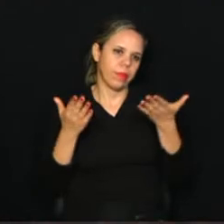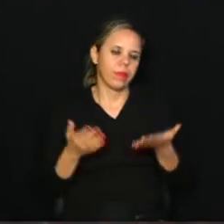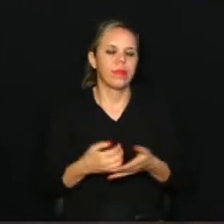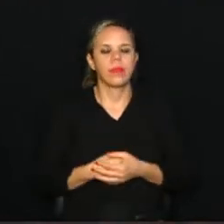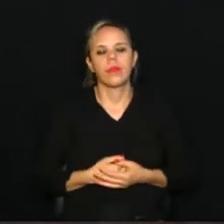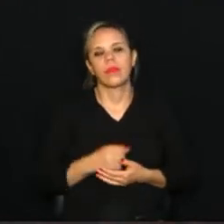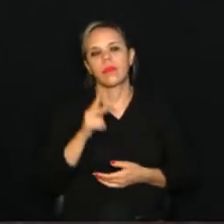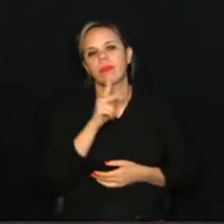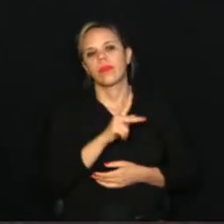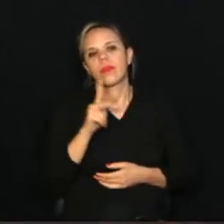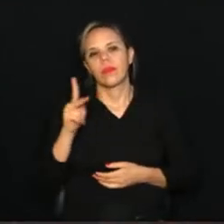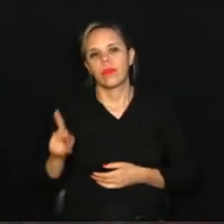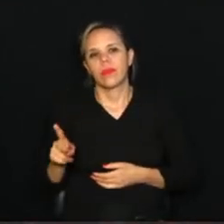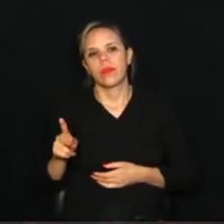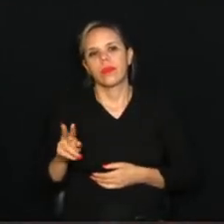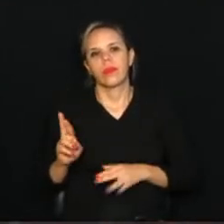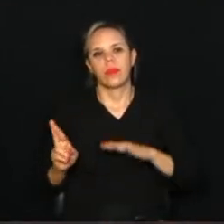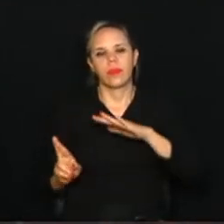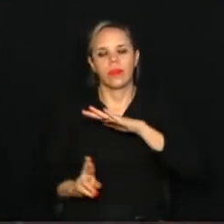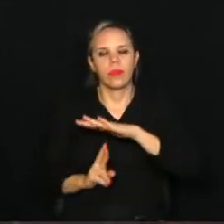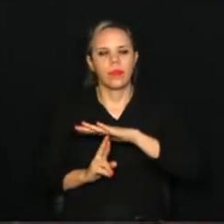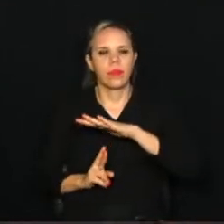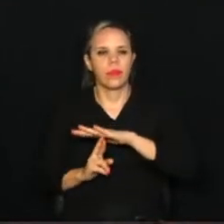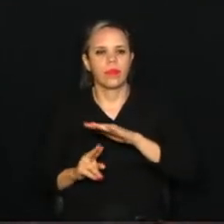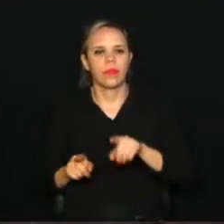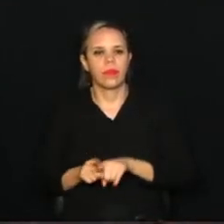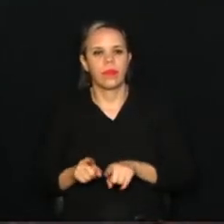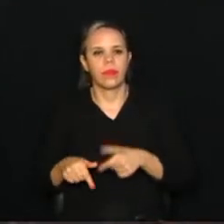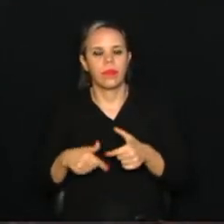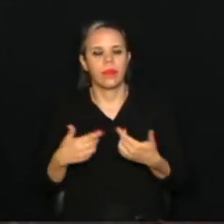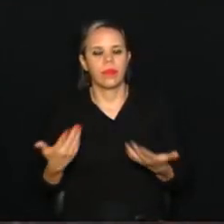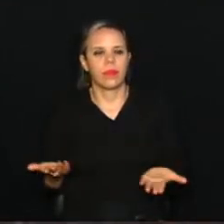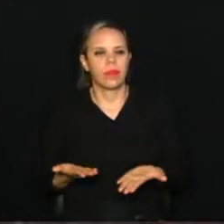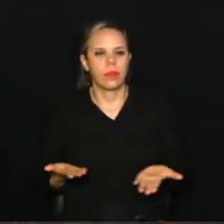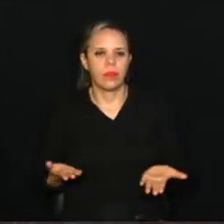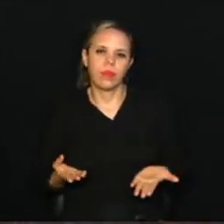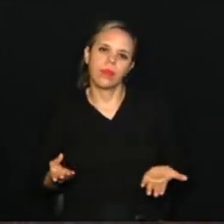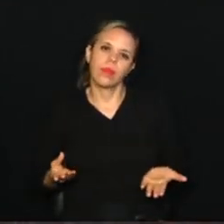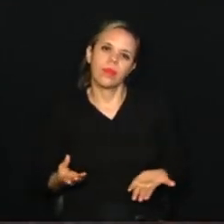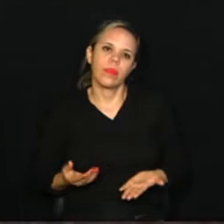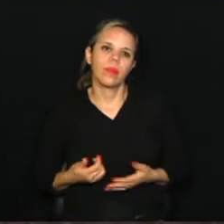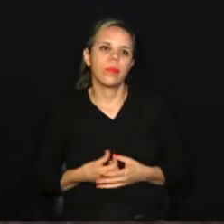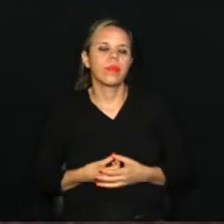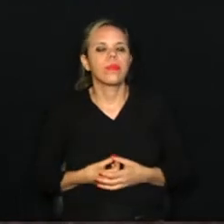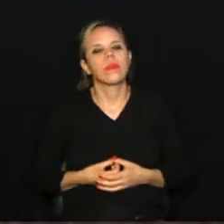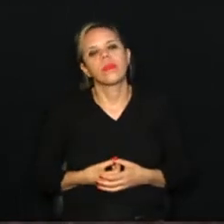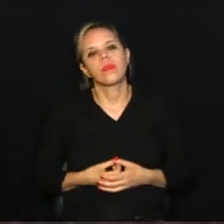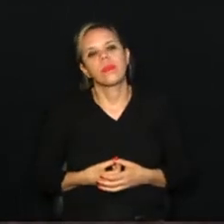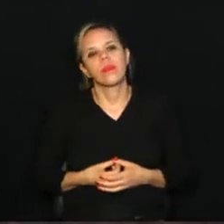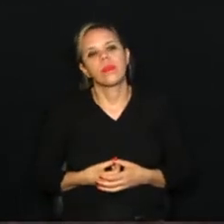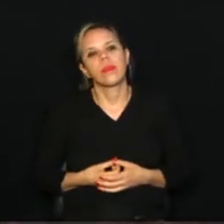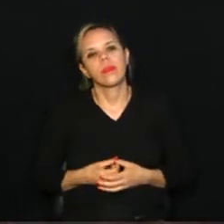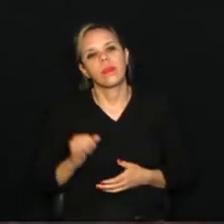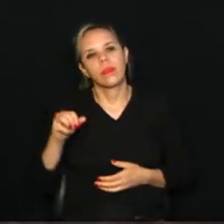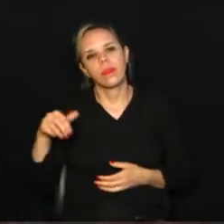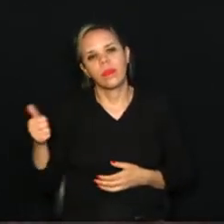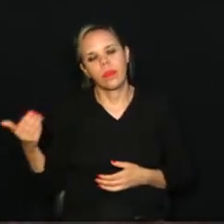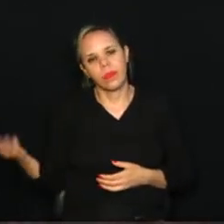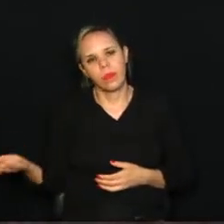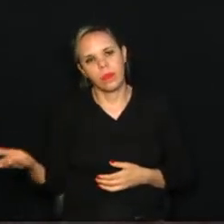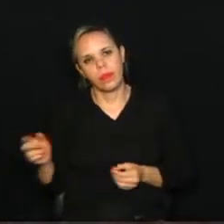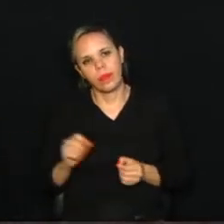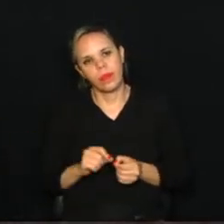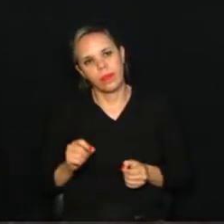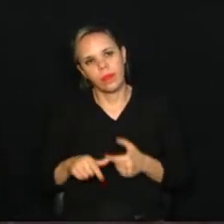como professor, como reitor, né, e agora à frente da nossa querida IMA, fazendo